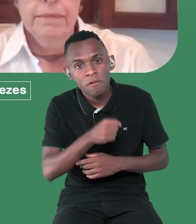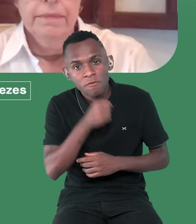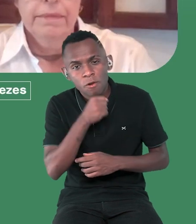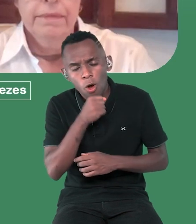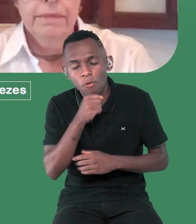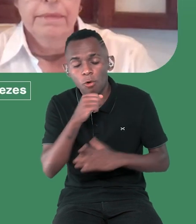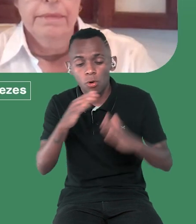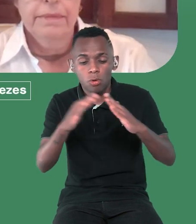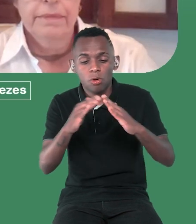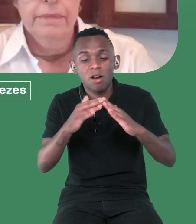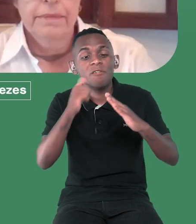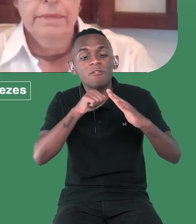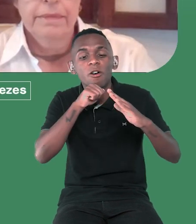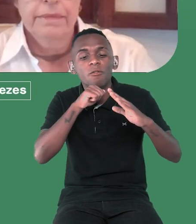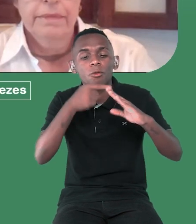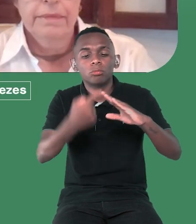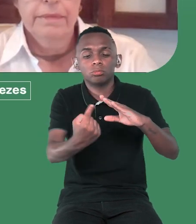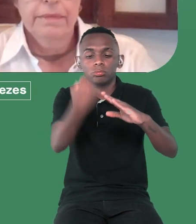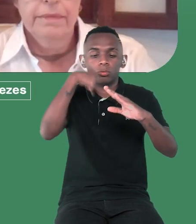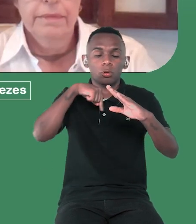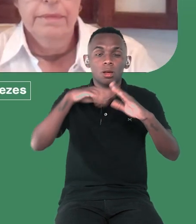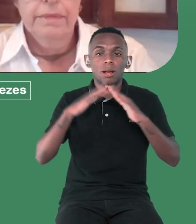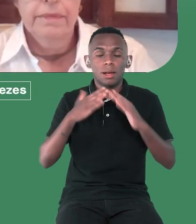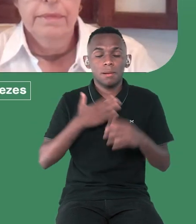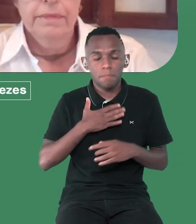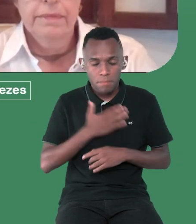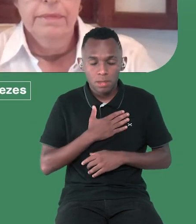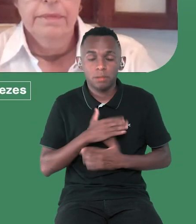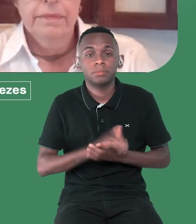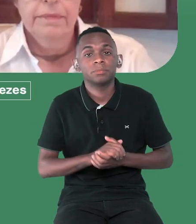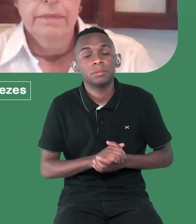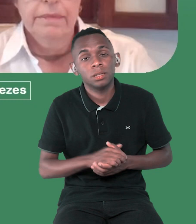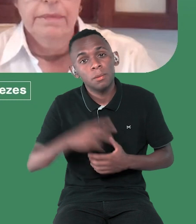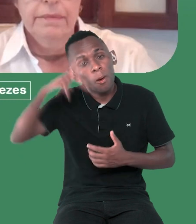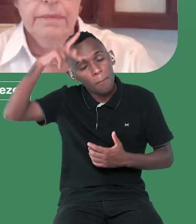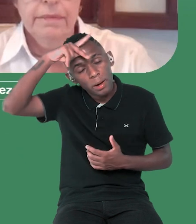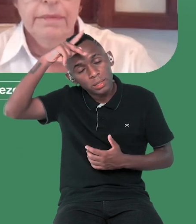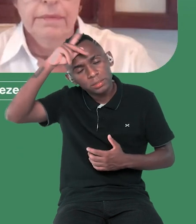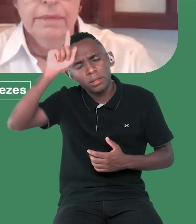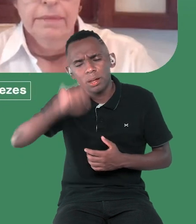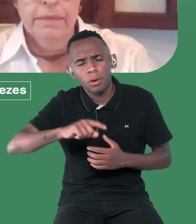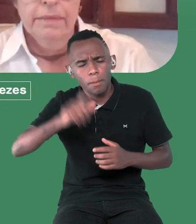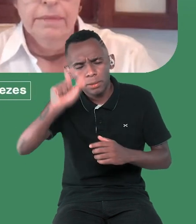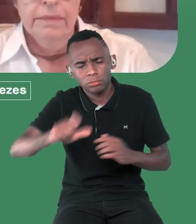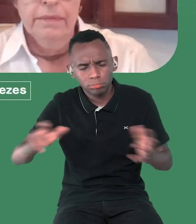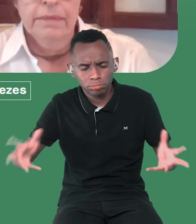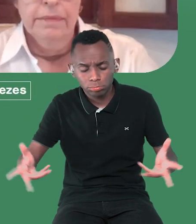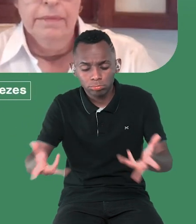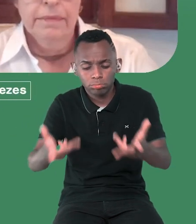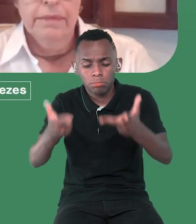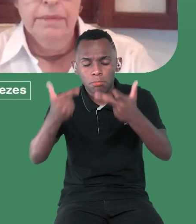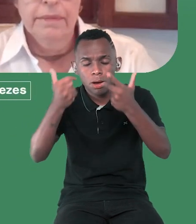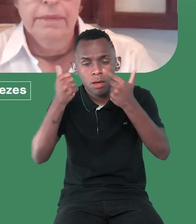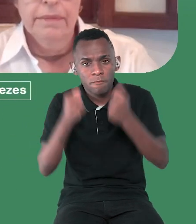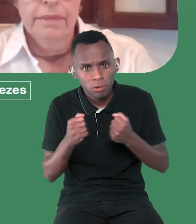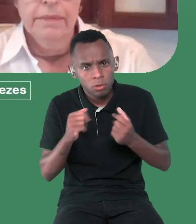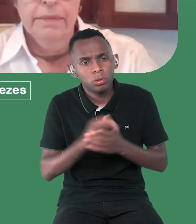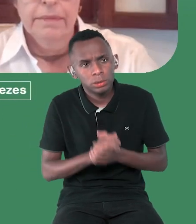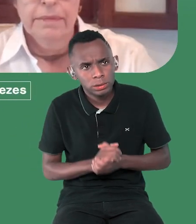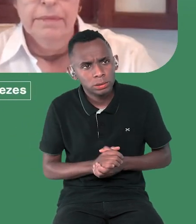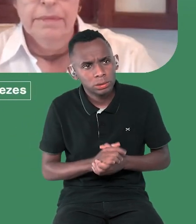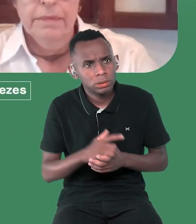nos fundos da casa da minha avó, e meu padrinho, que é uma pessoa maravilhosa ainda, né? A